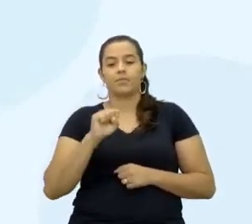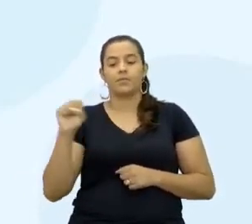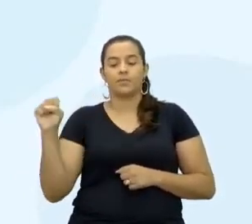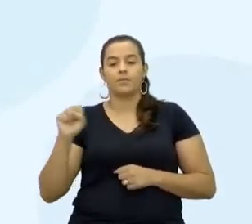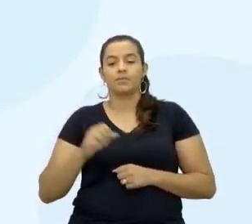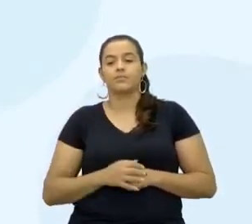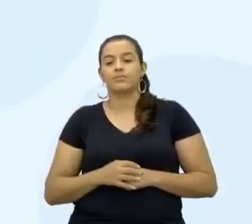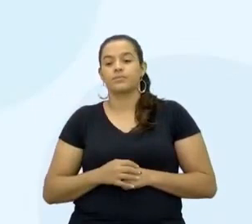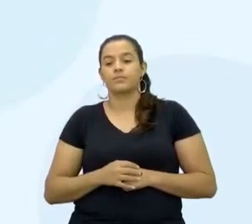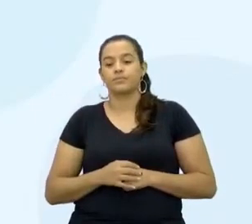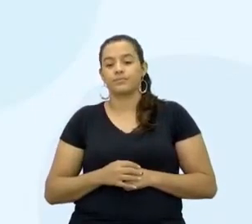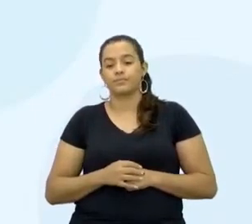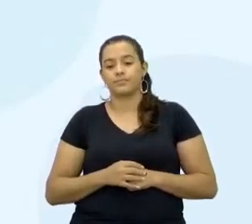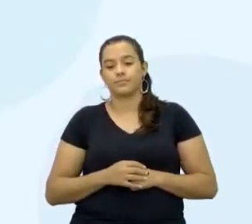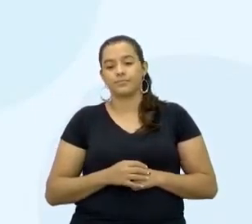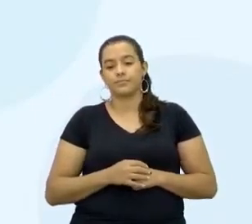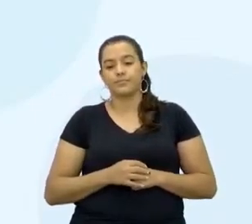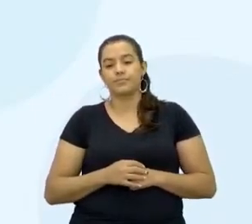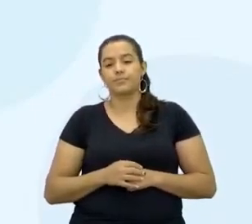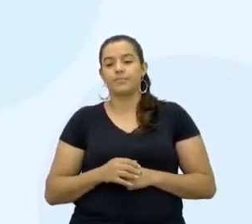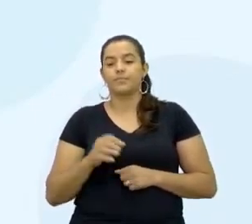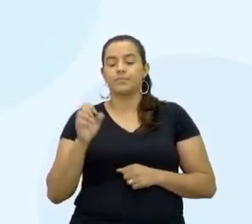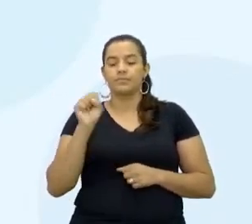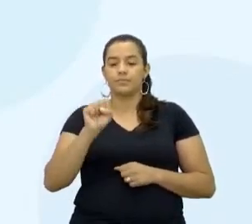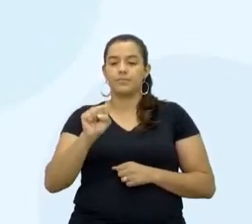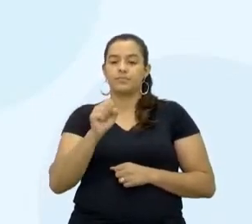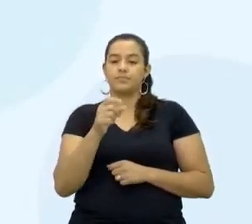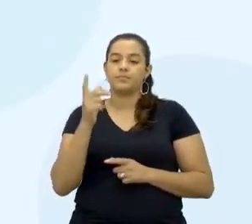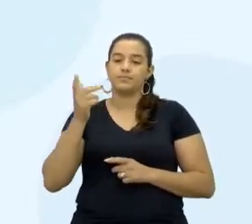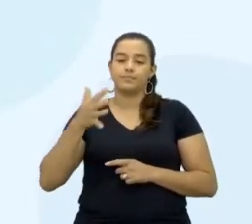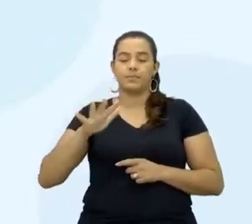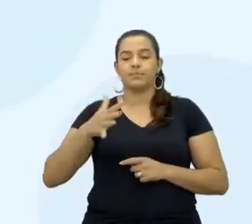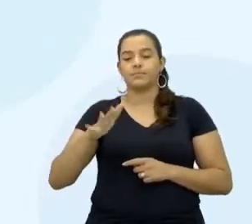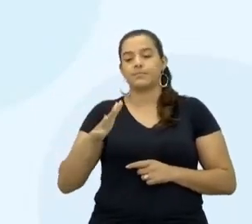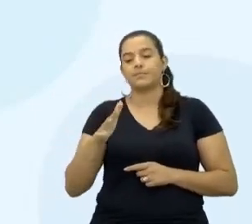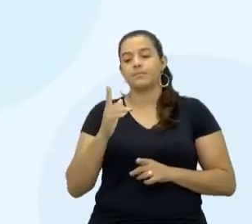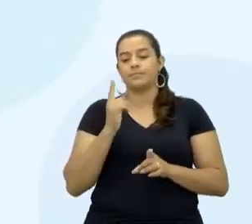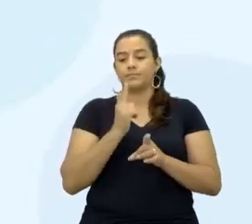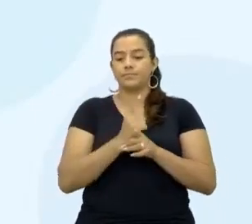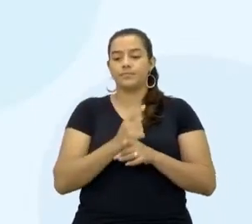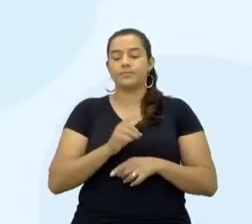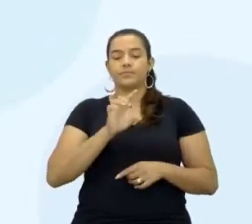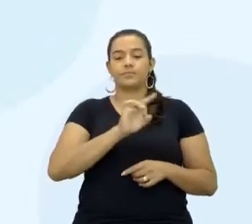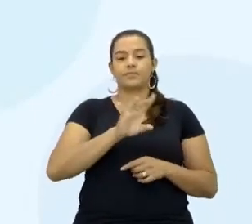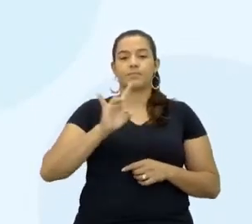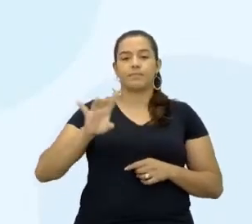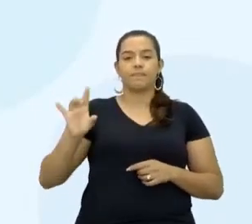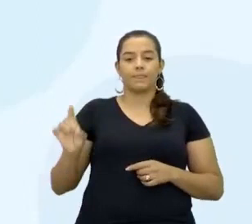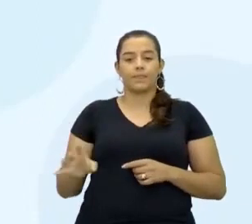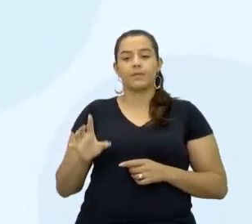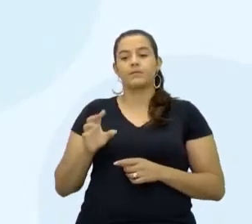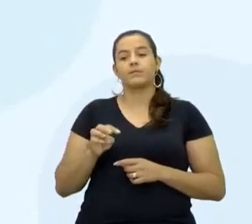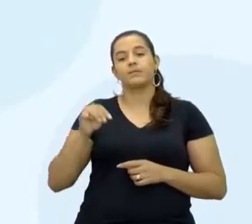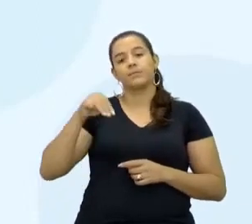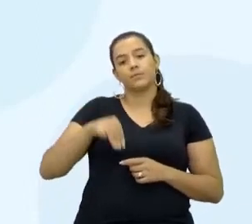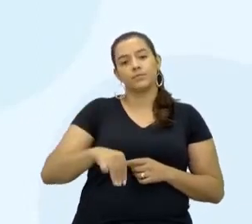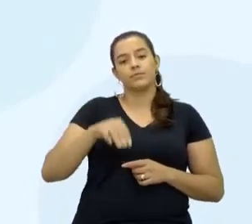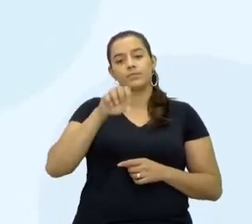né? 333 segundos, mais ou menos. Lembrando que cada minuto tem